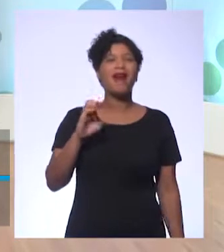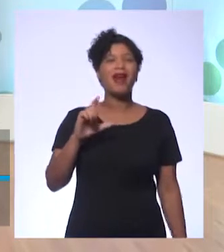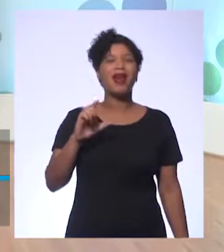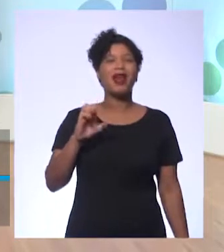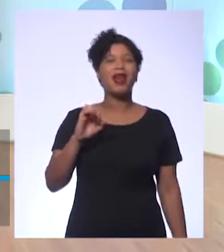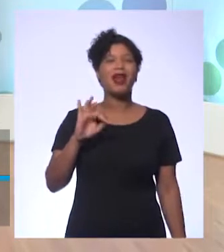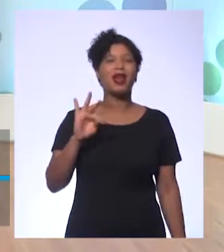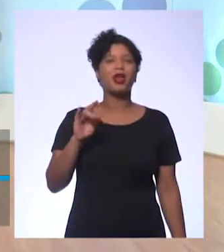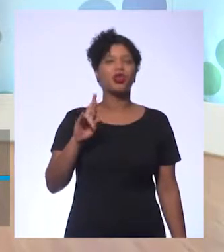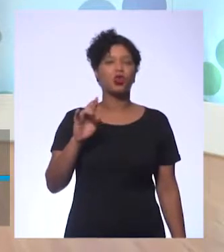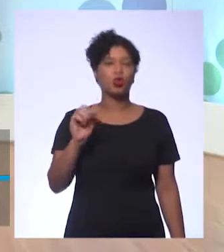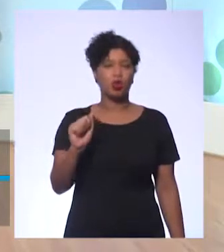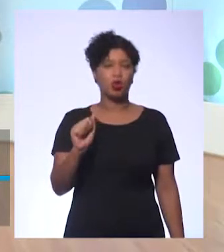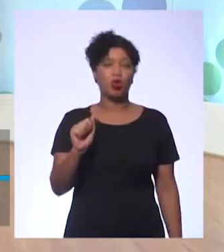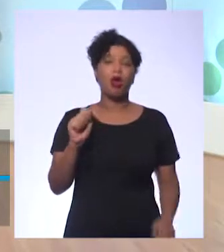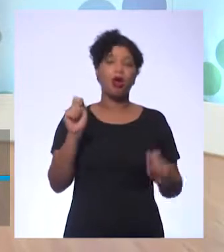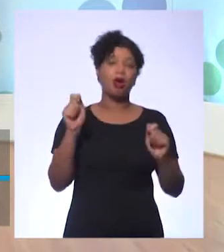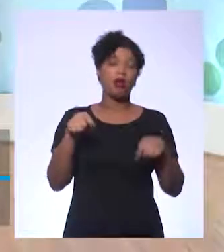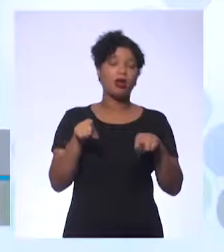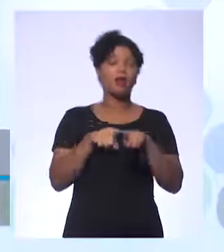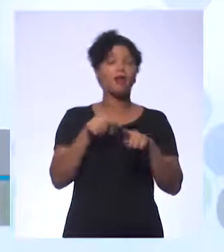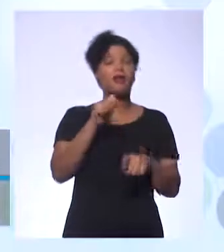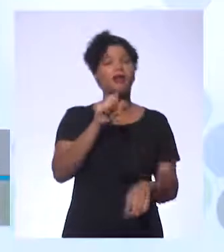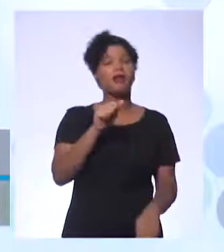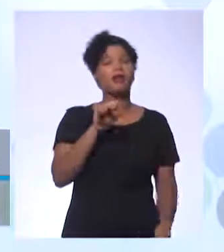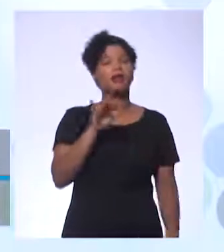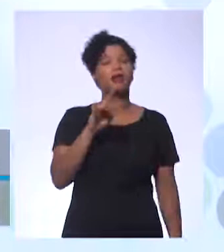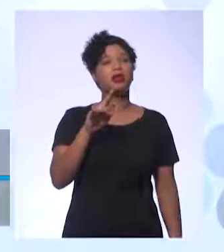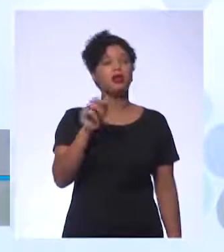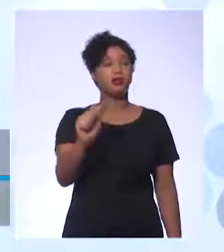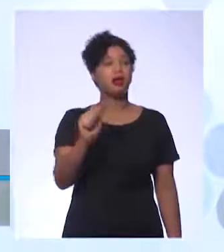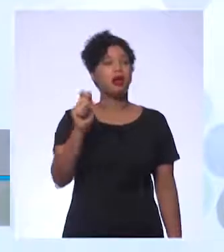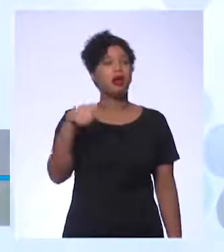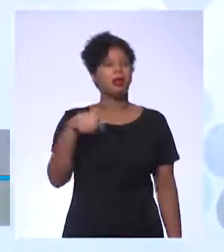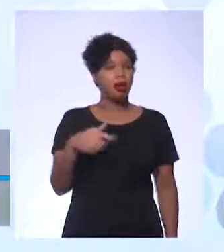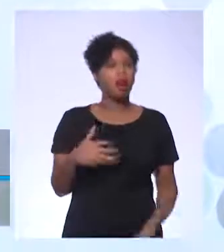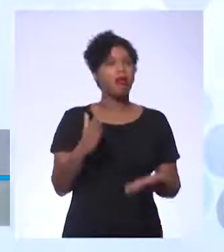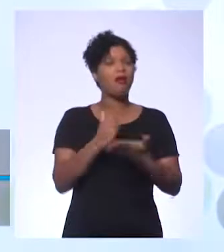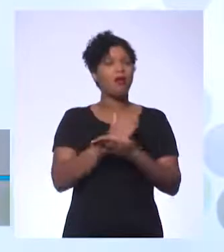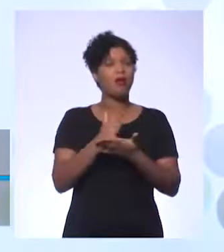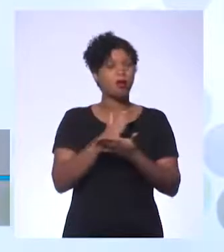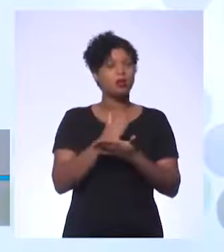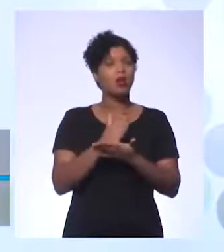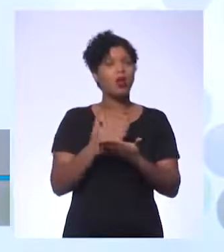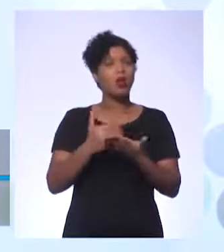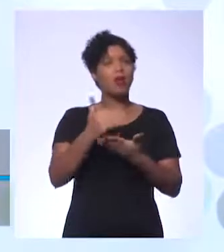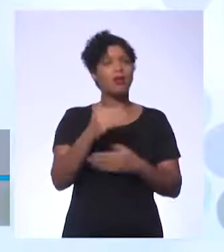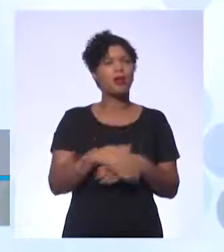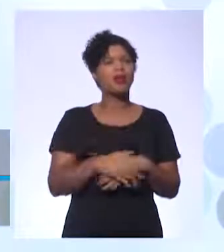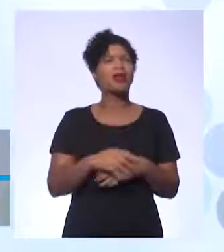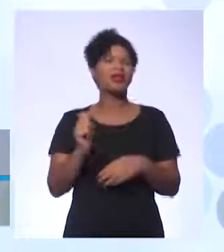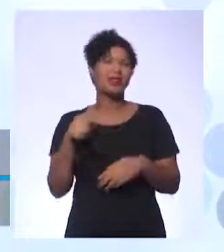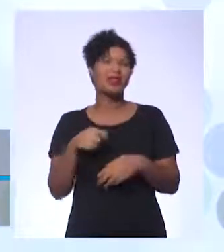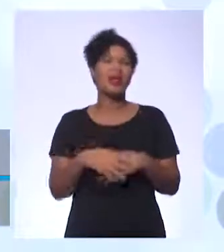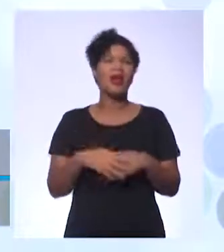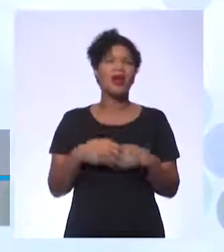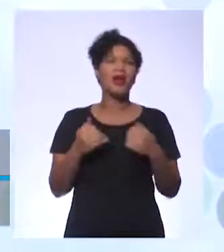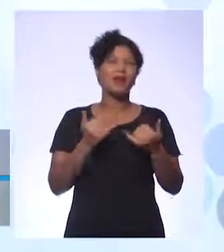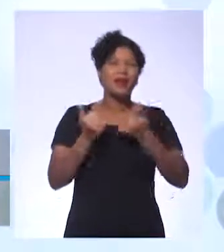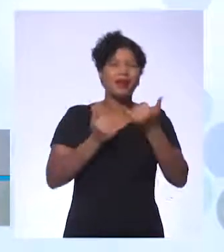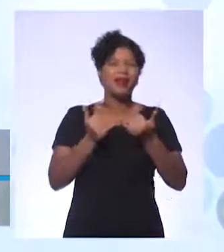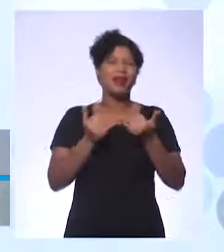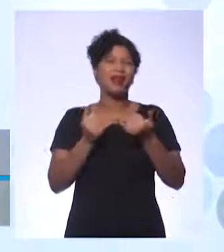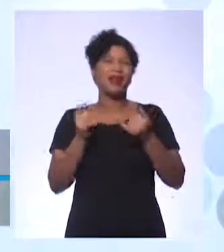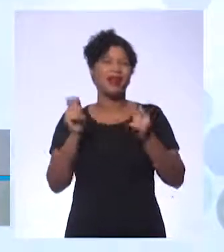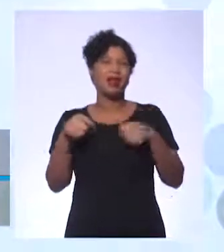como sátira, no caso de parodiar, de ironizar, até mesmo chegar na situação de criar um ridículo, mas não é muitas vezes no